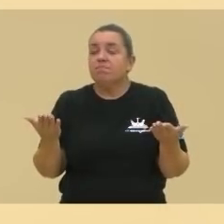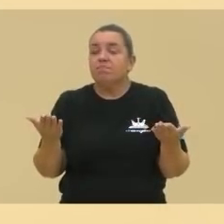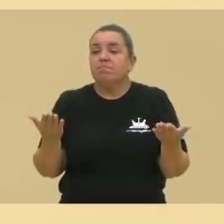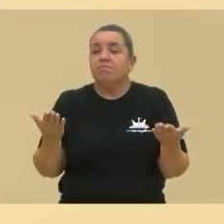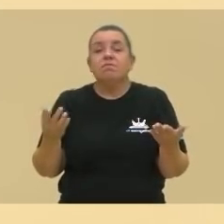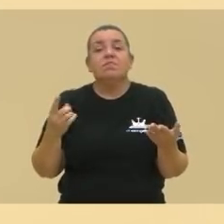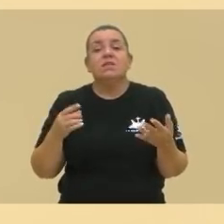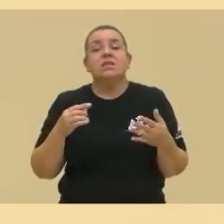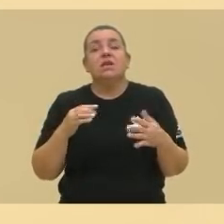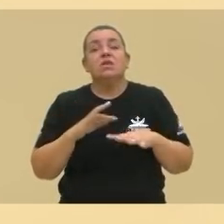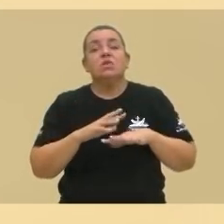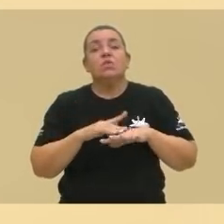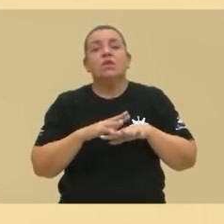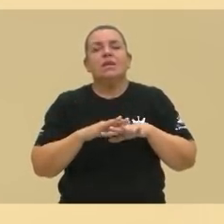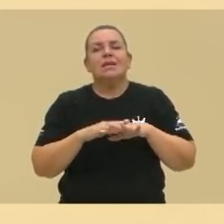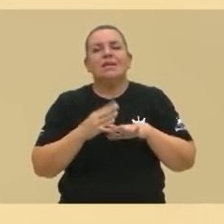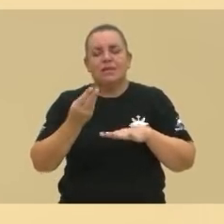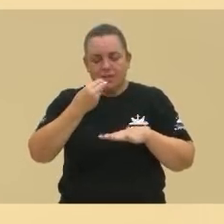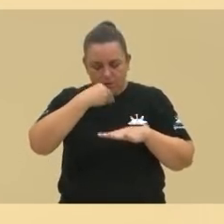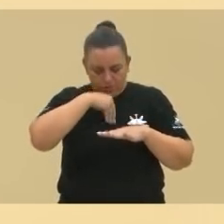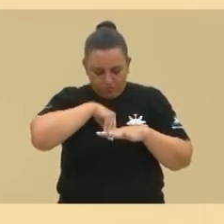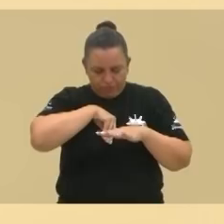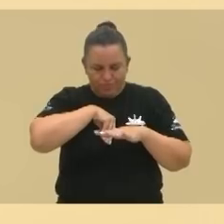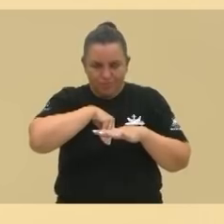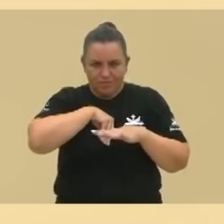o e as feridas emocionais